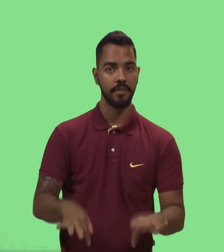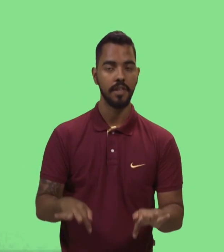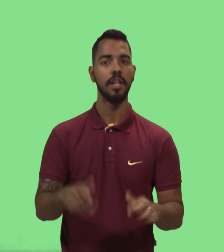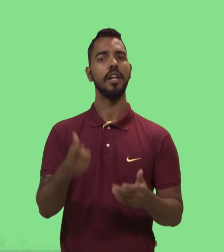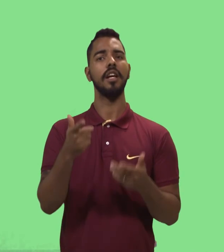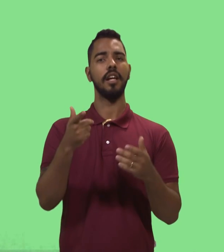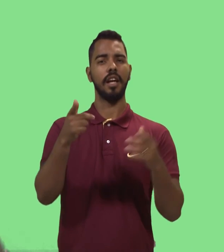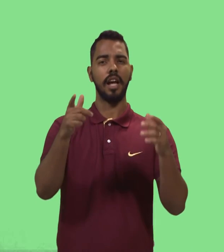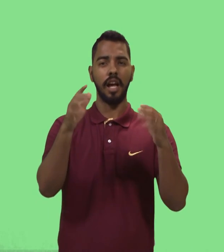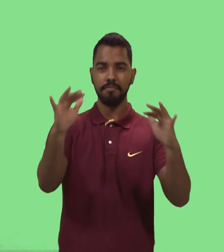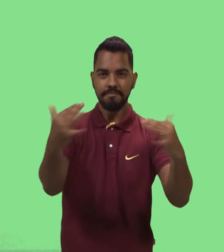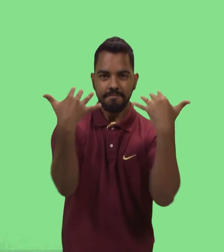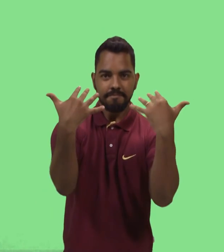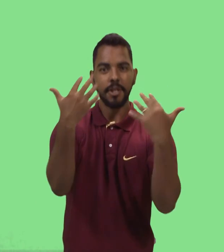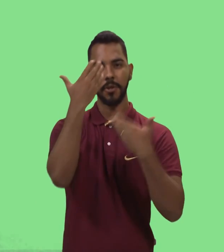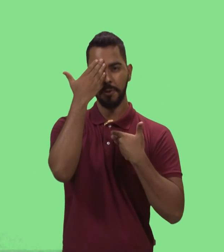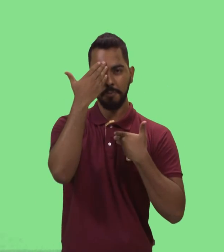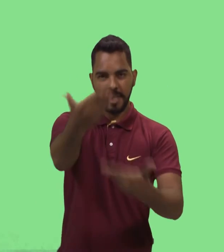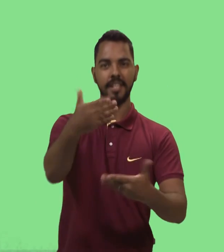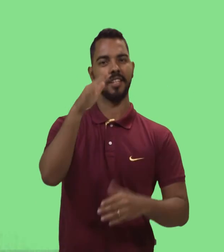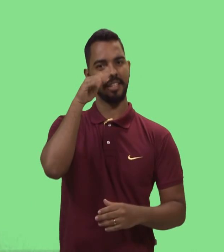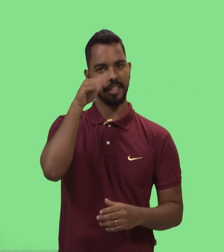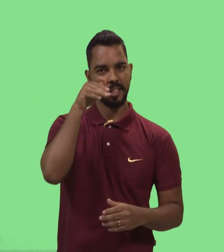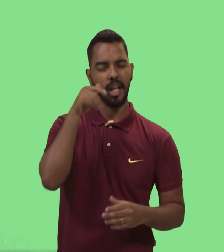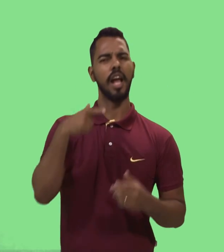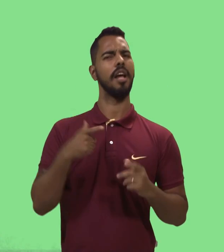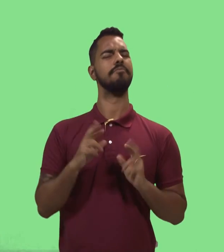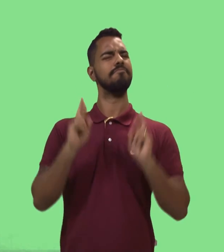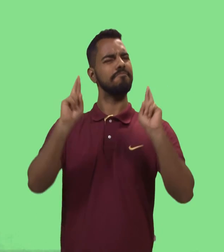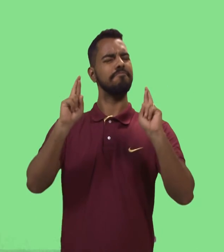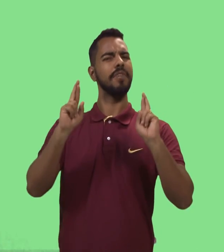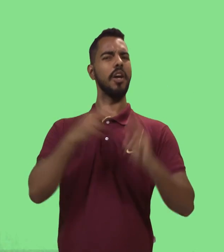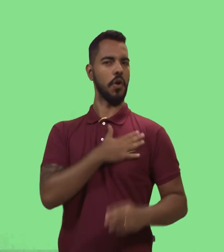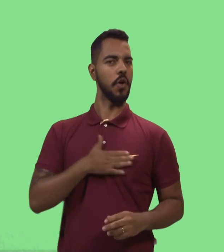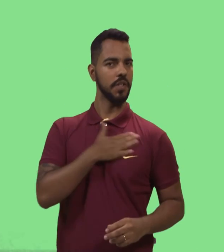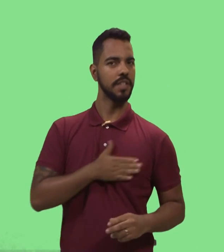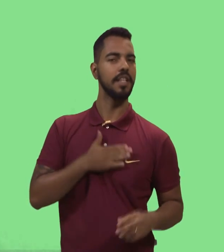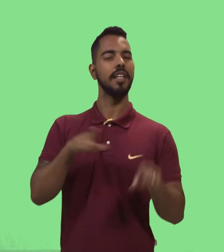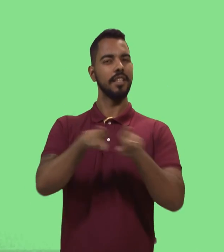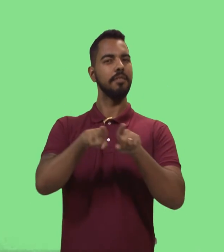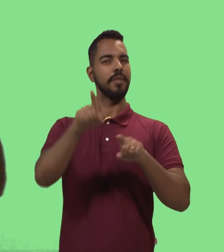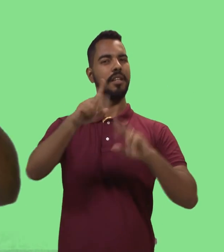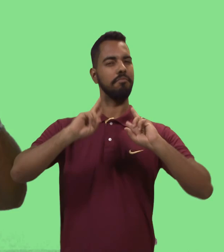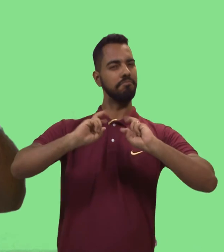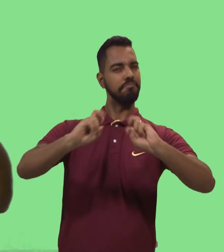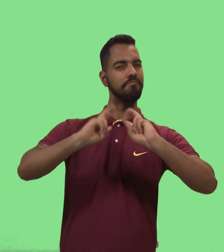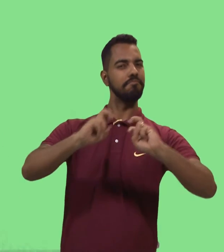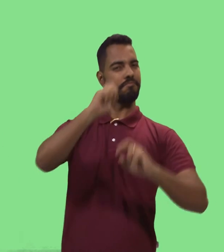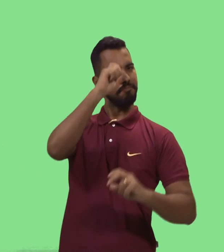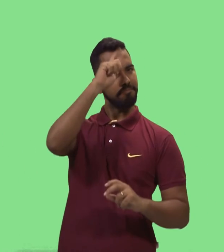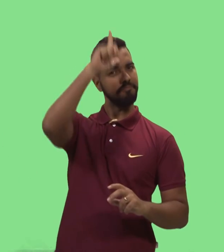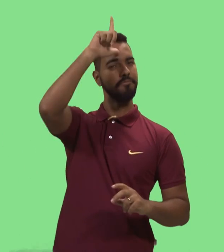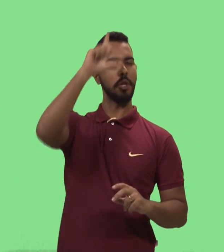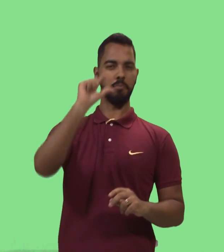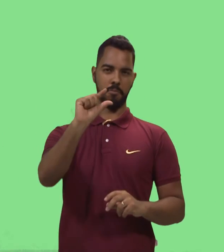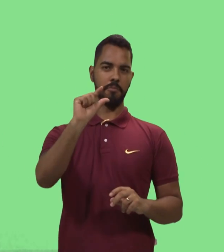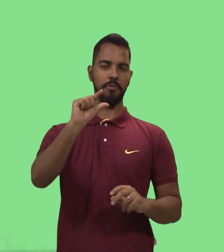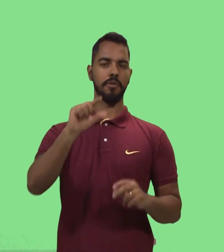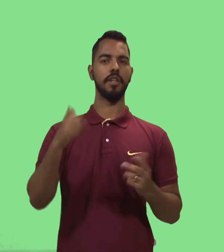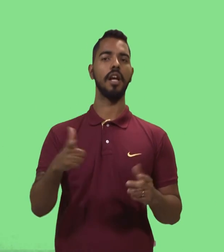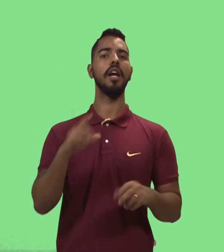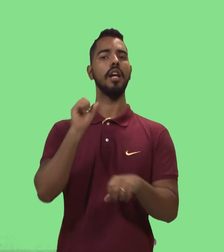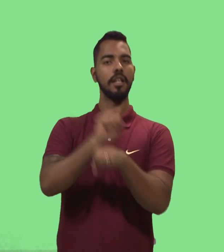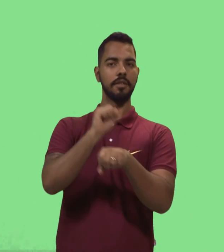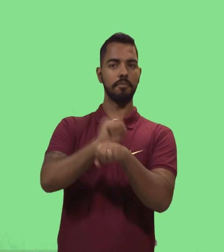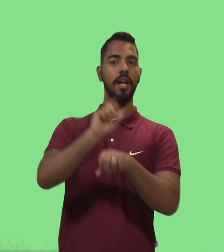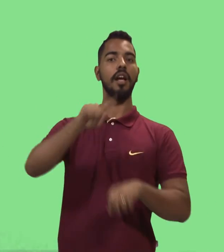por aqui. Obrigado pela atenção de vocês. Eu espero que vocês tenham gostado e que tenham absorvido ao menos um pouco do que